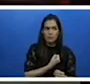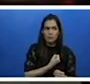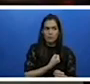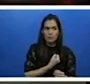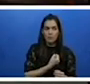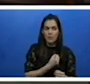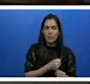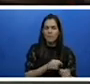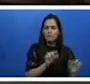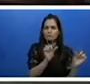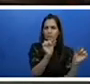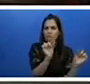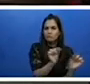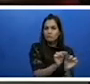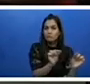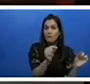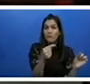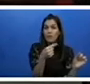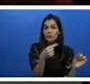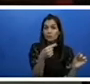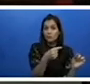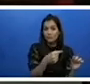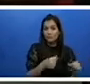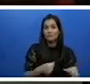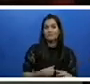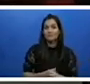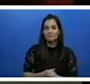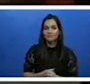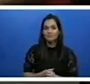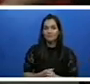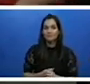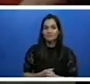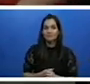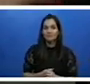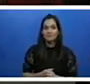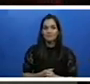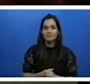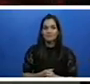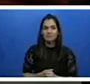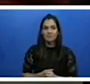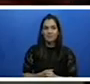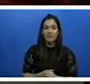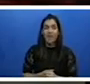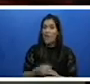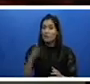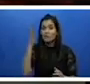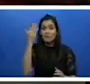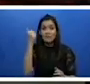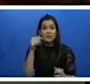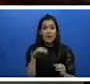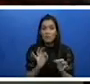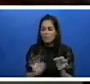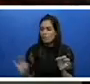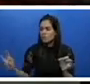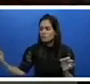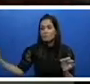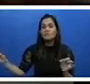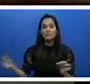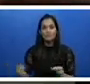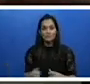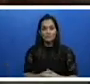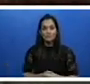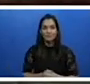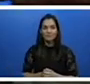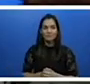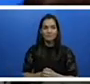primeiro. 5 menos 2,5, menos 2 inteiros, 5. 5